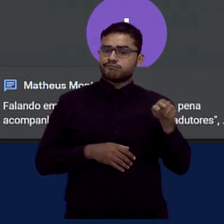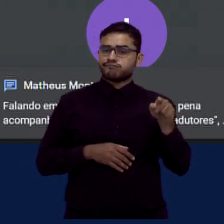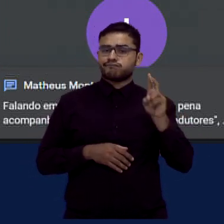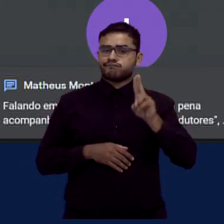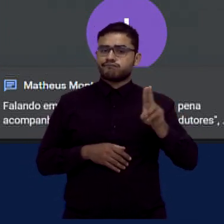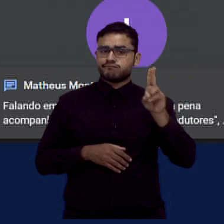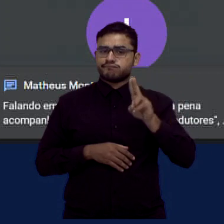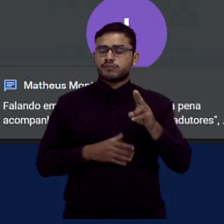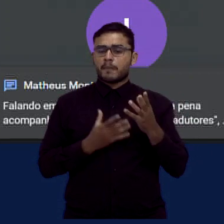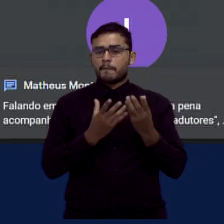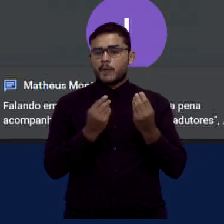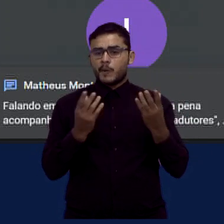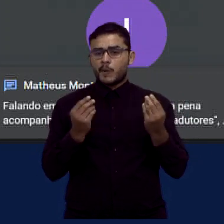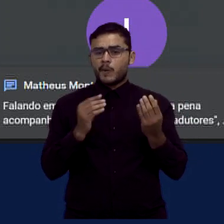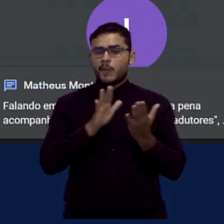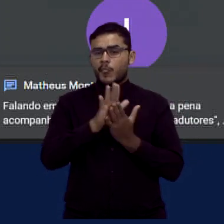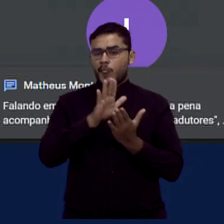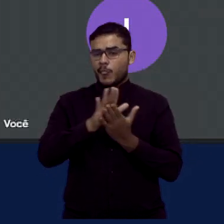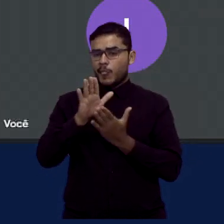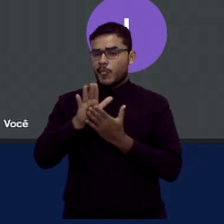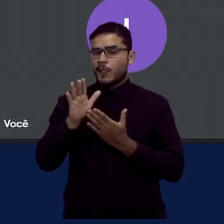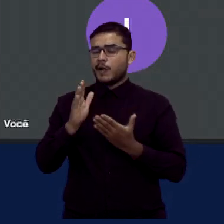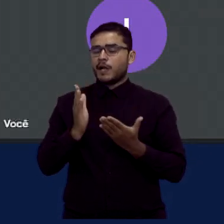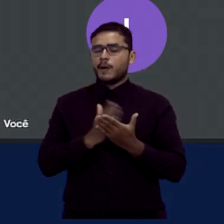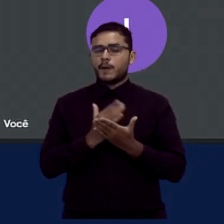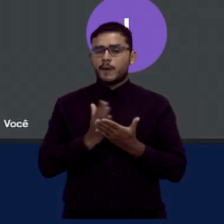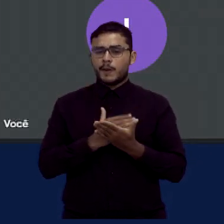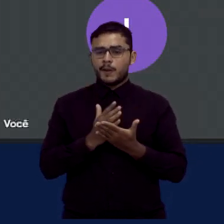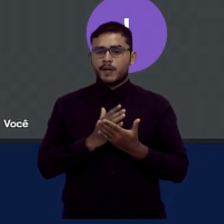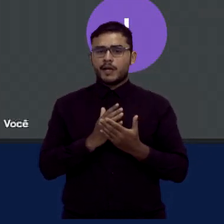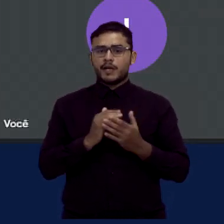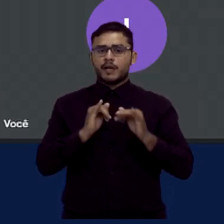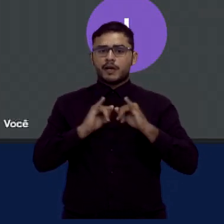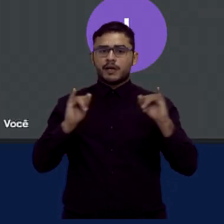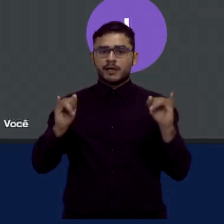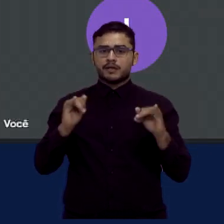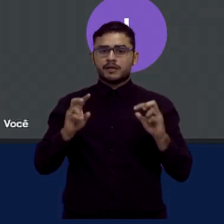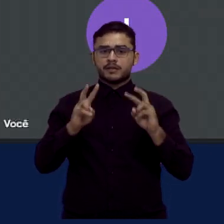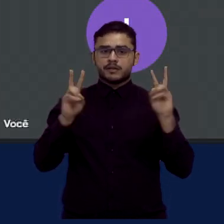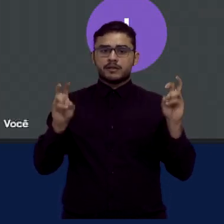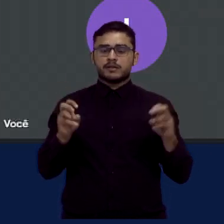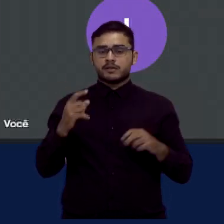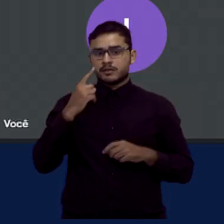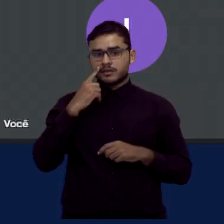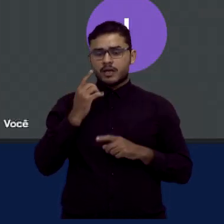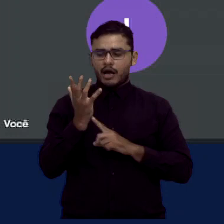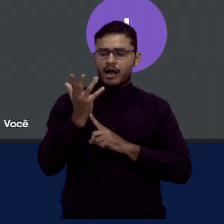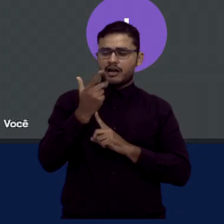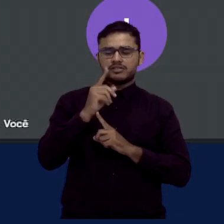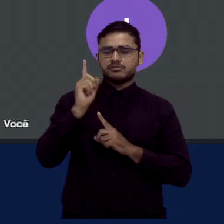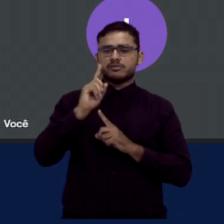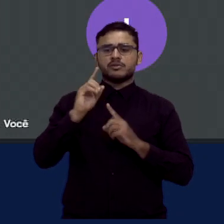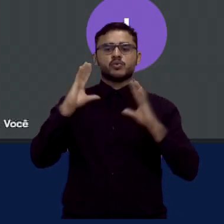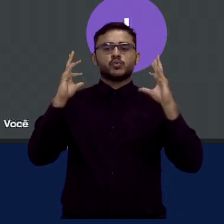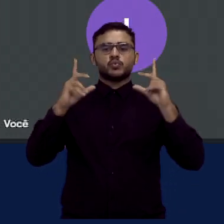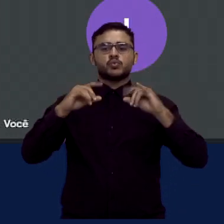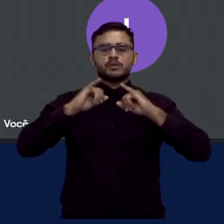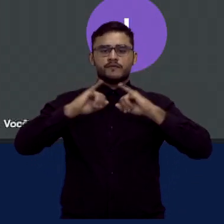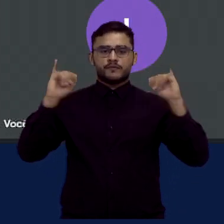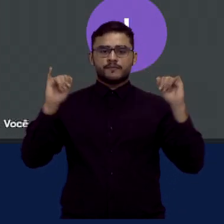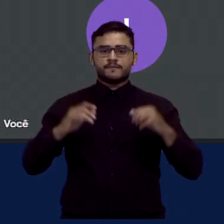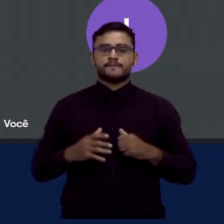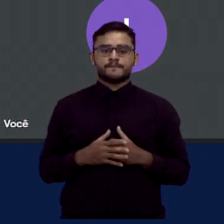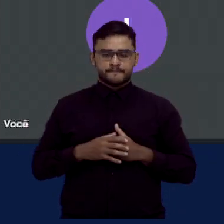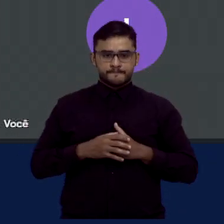em massa, para produção voltada às mecânicas, né? Não necessariamente à arte. Hugo